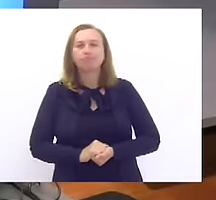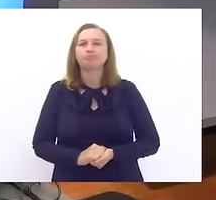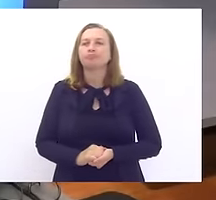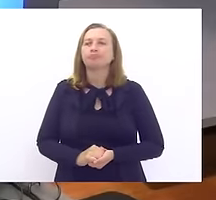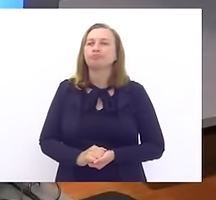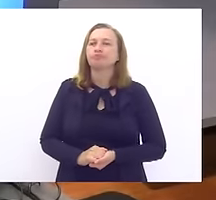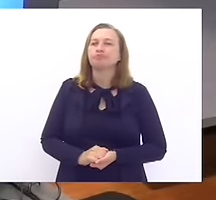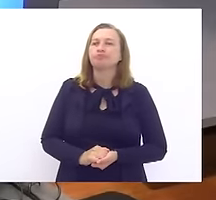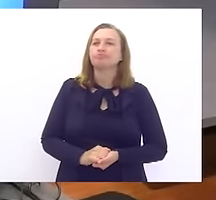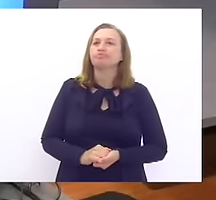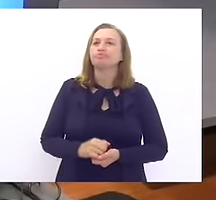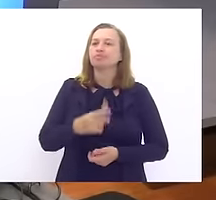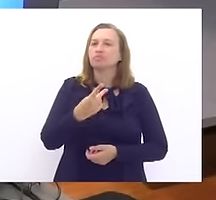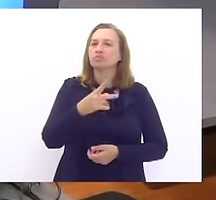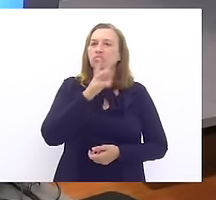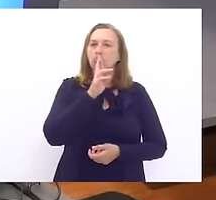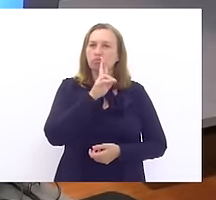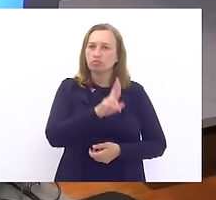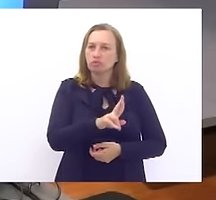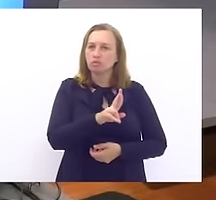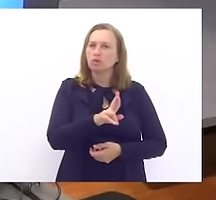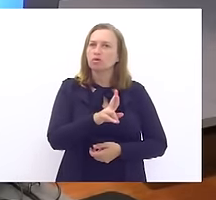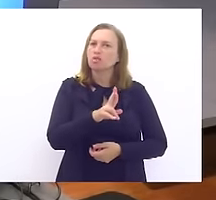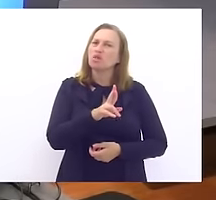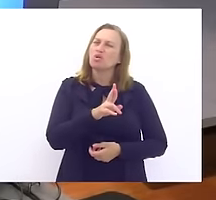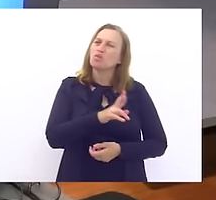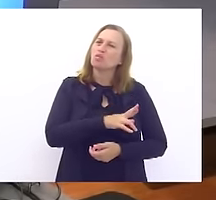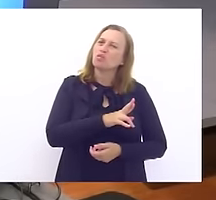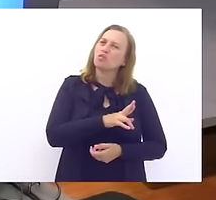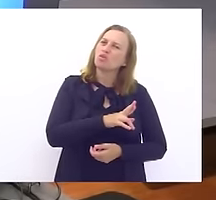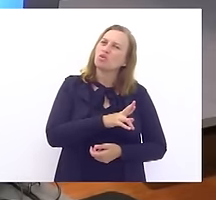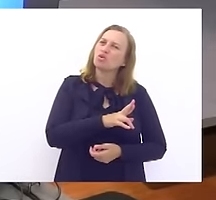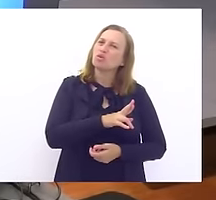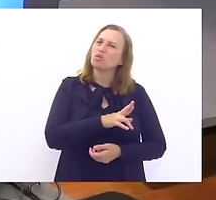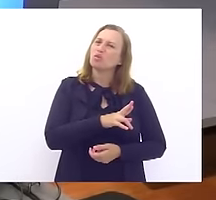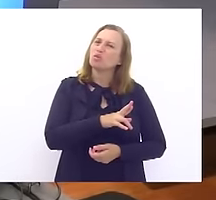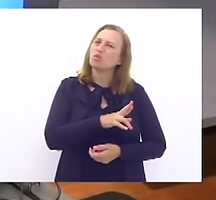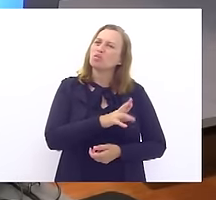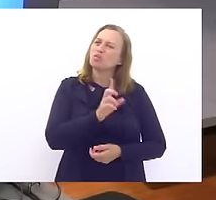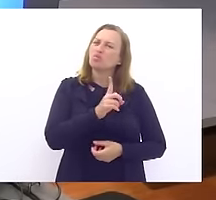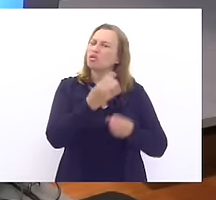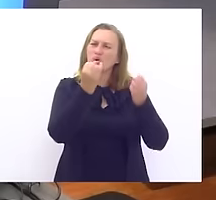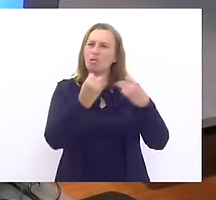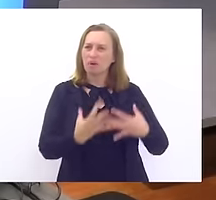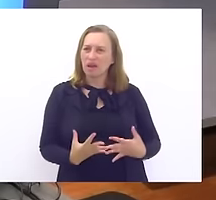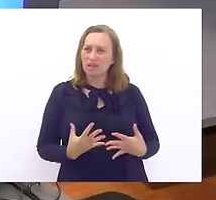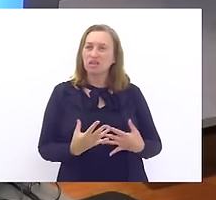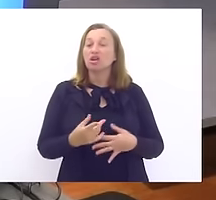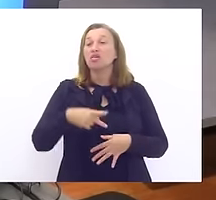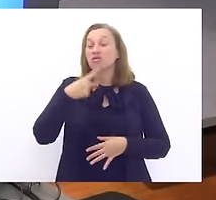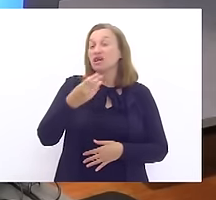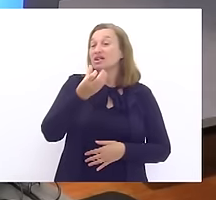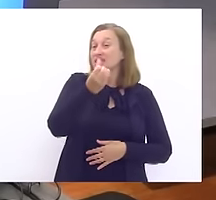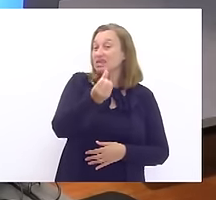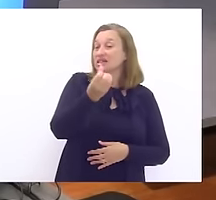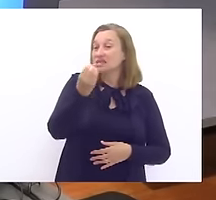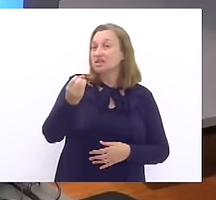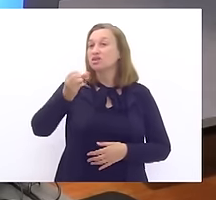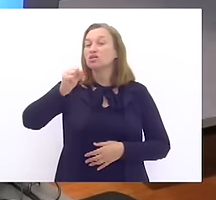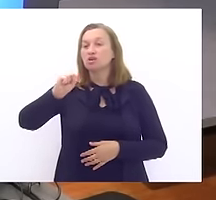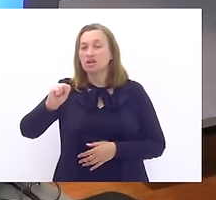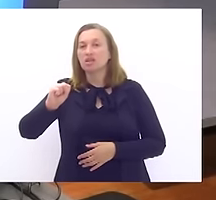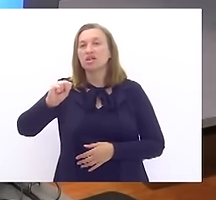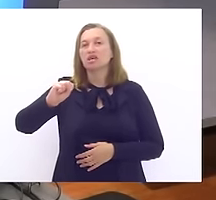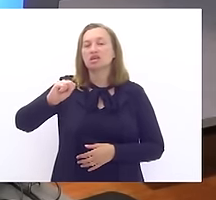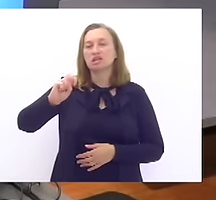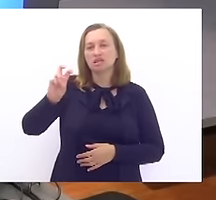a resposta a sua resposta foi muito genérica nós não estamos falando de 60 reais de 600 685 milhões